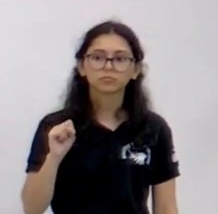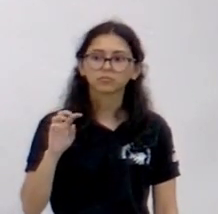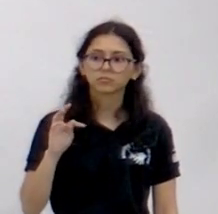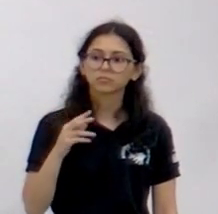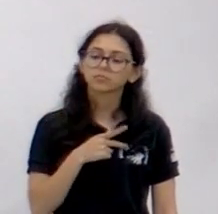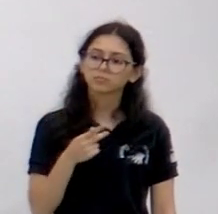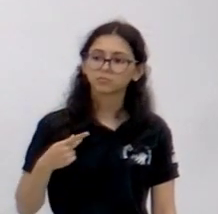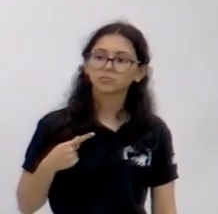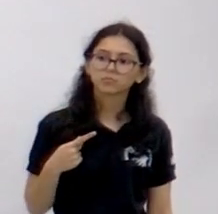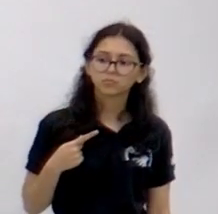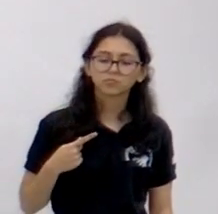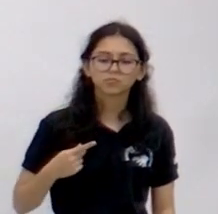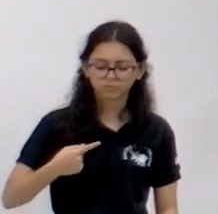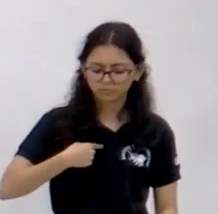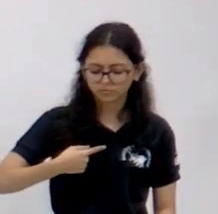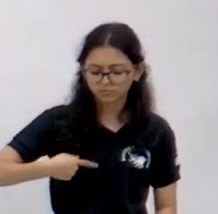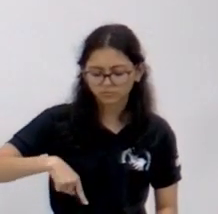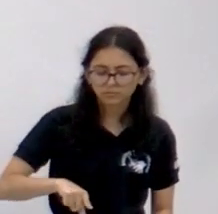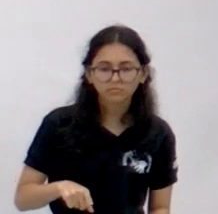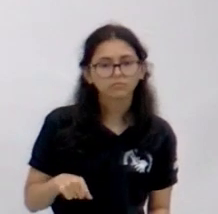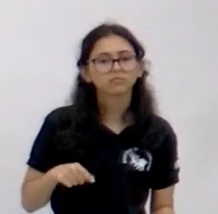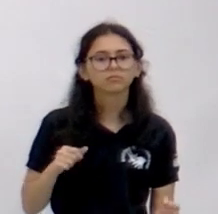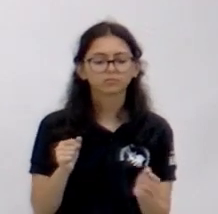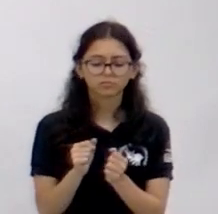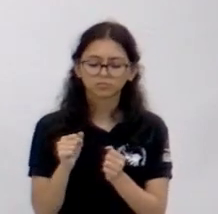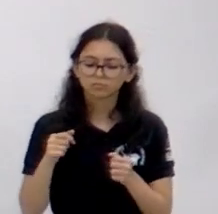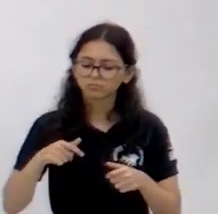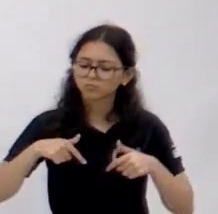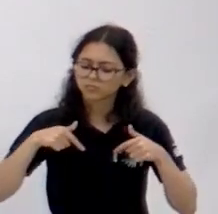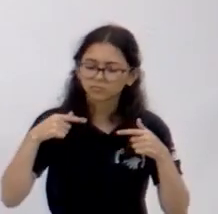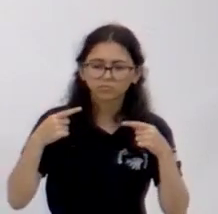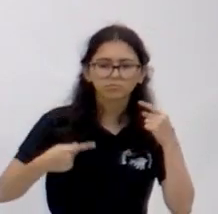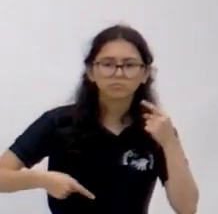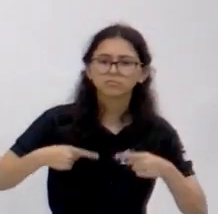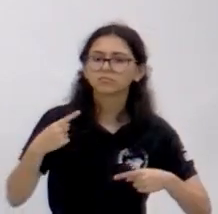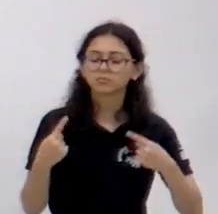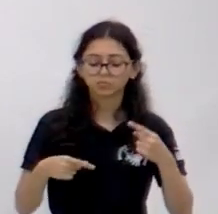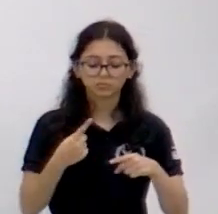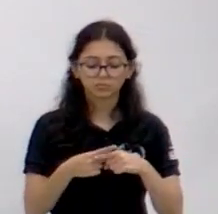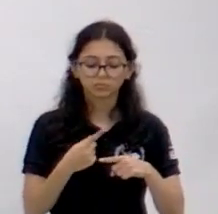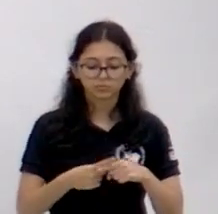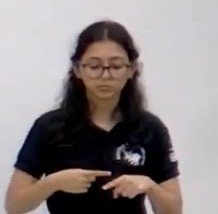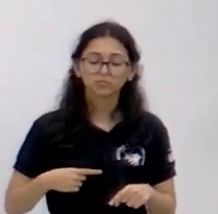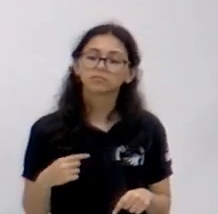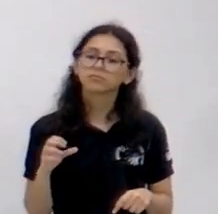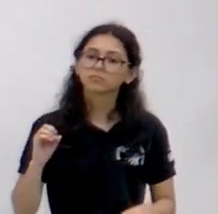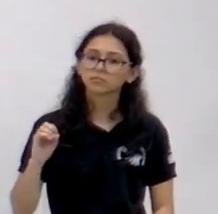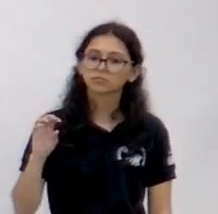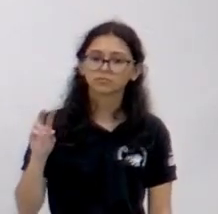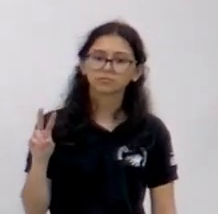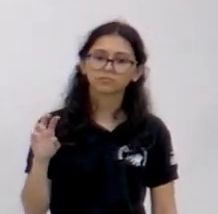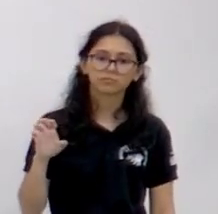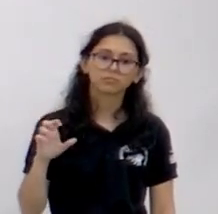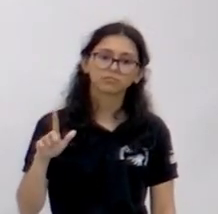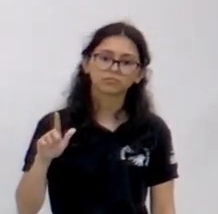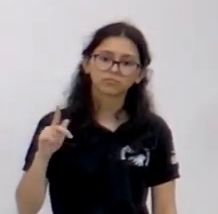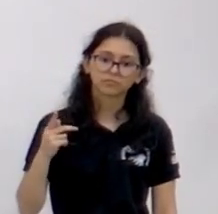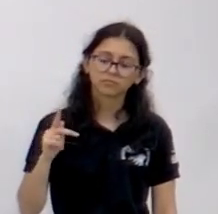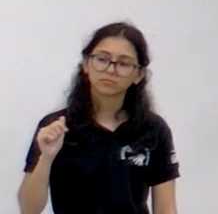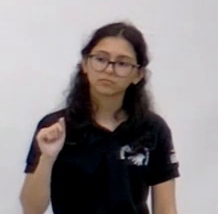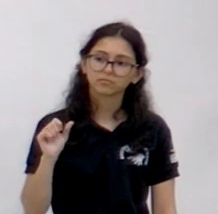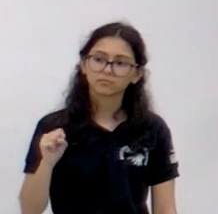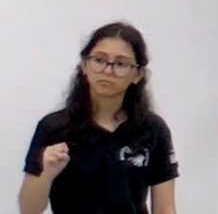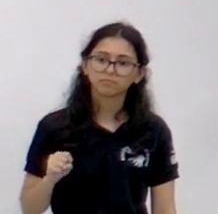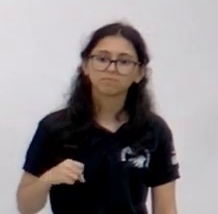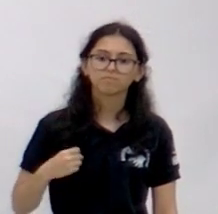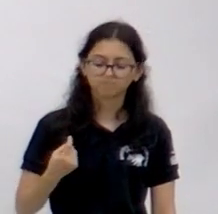do rebanho, e eu saí após ele e o feri e o livrei o cordeiro da sua boca, levantando-se ele contra mim, agarrei-o